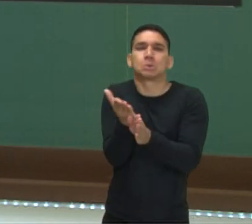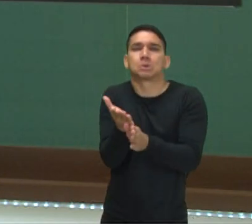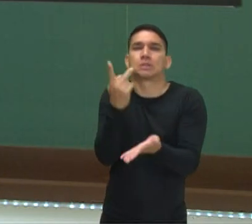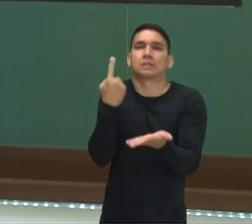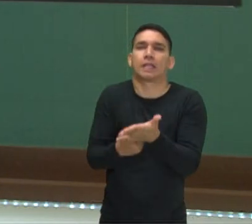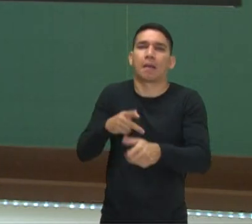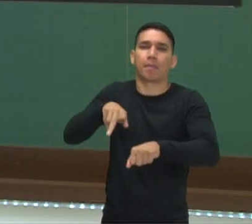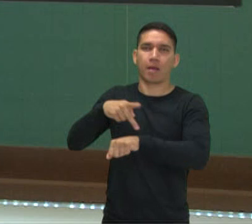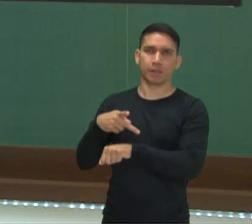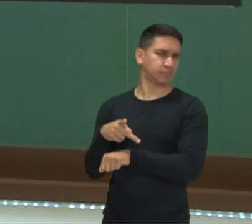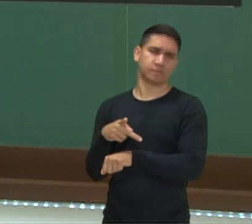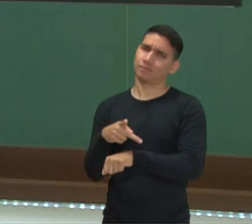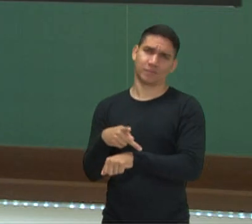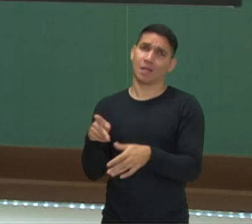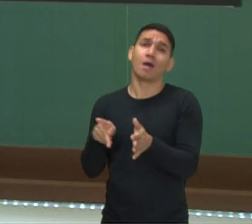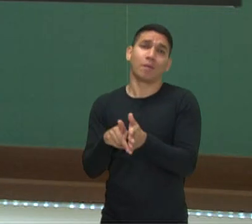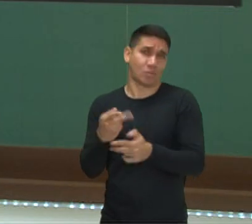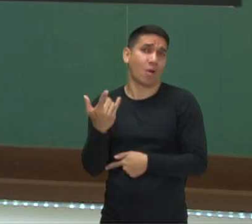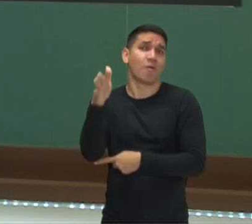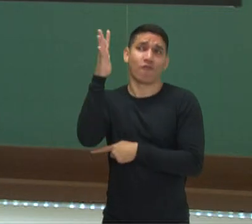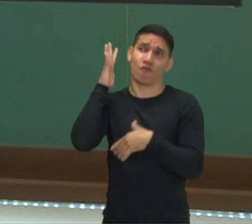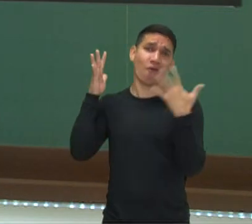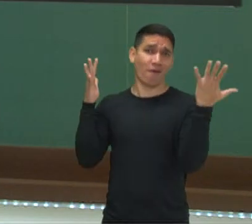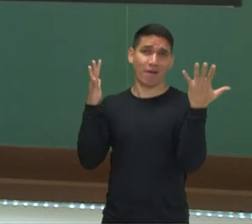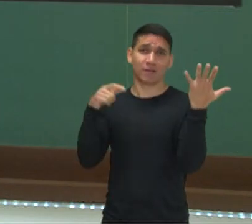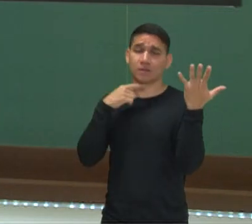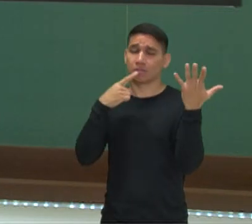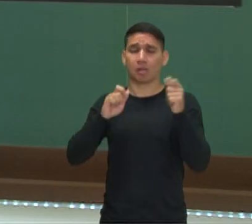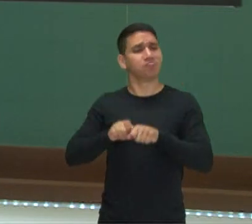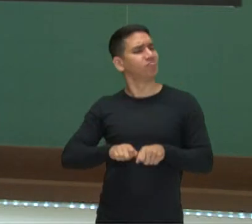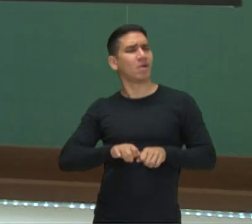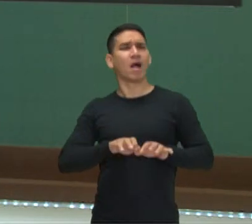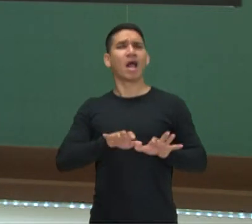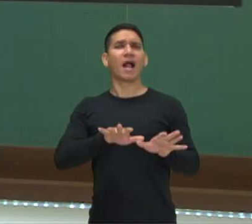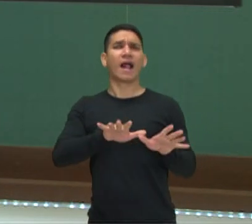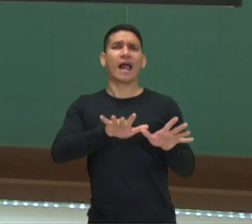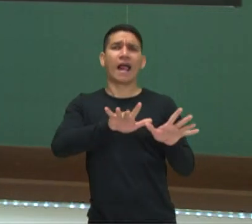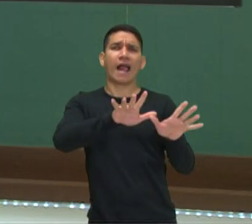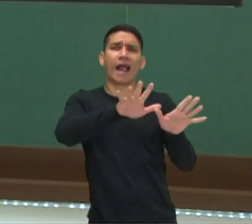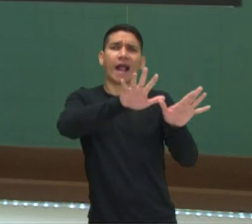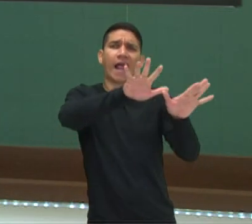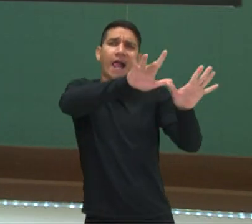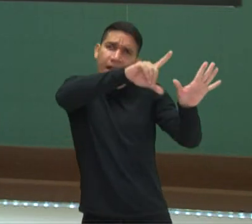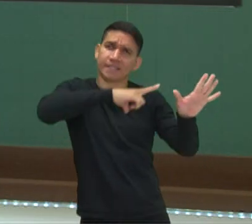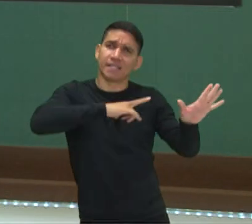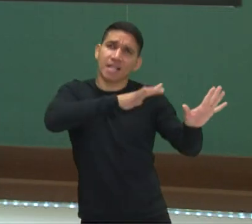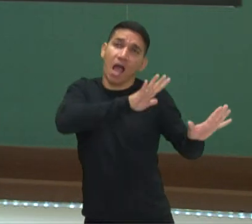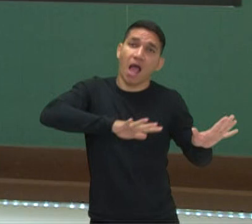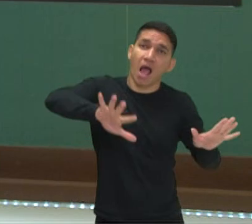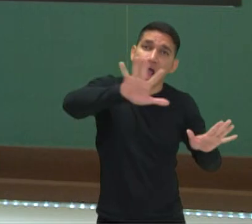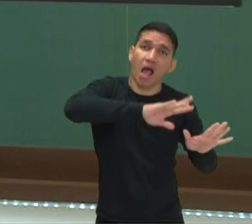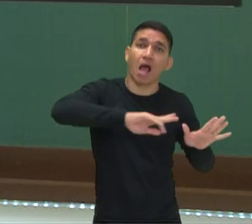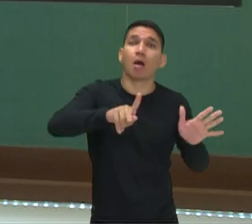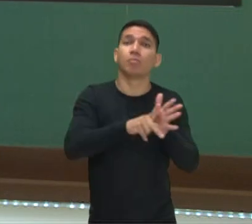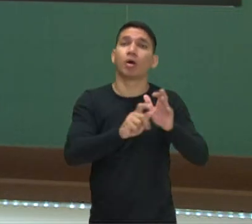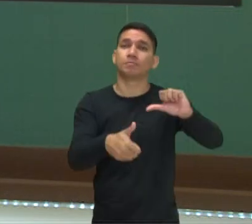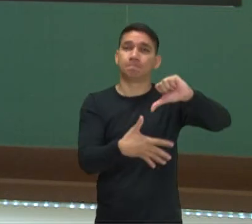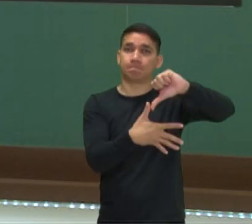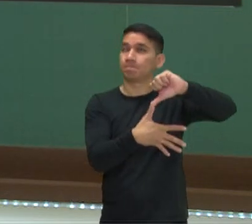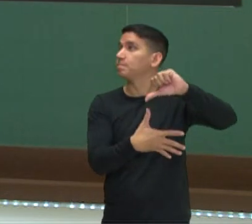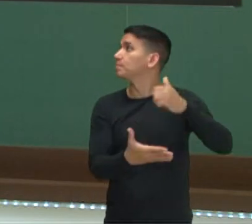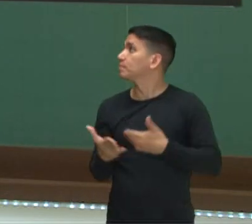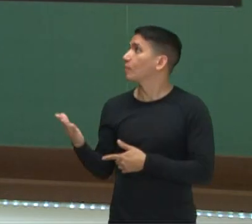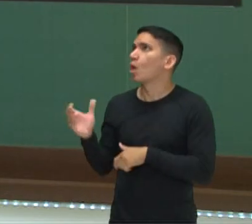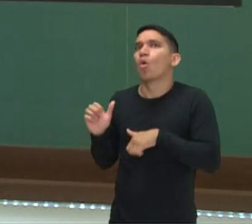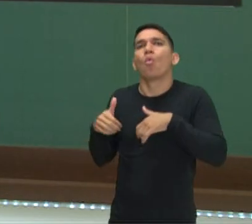exemplo, né? Que é o caso da floresta. Então, ela se expande por boa parte ali da América do Sul, né?